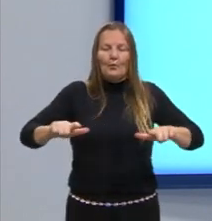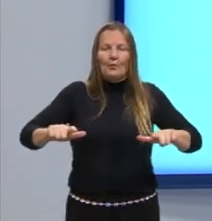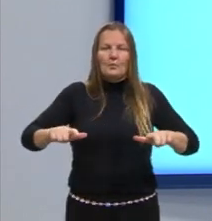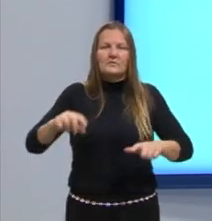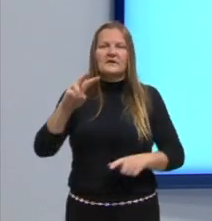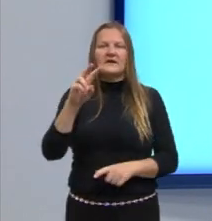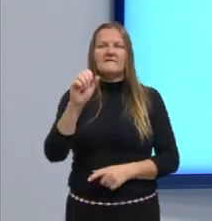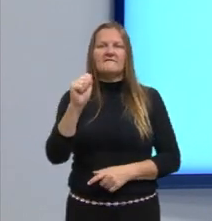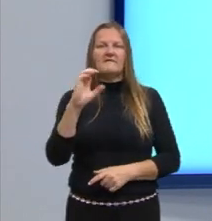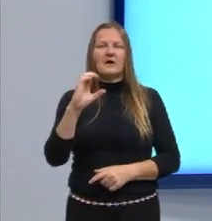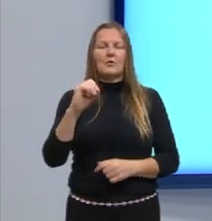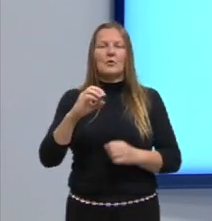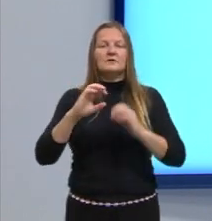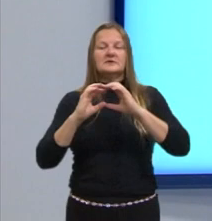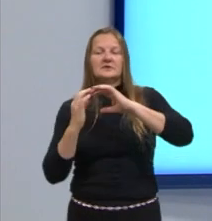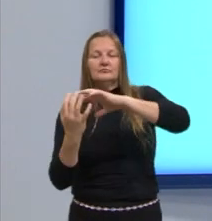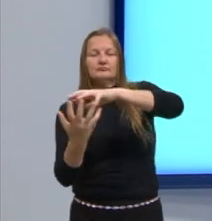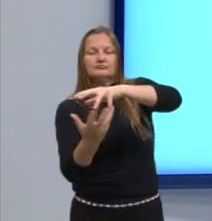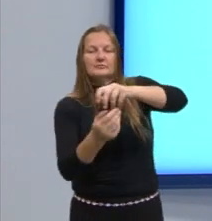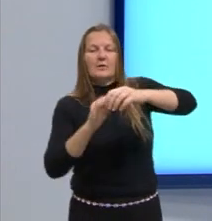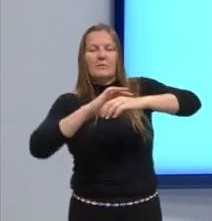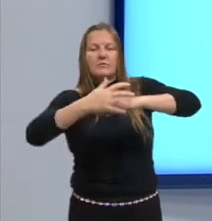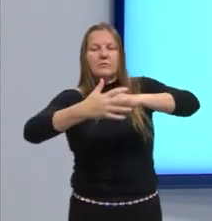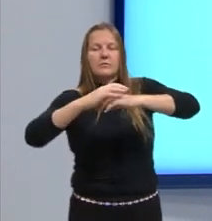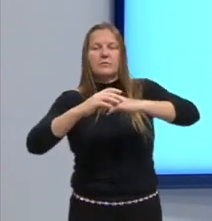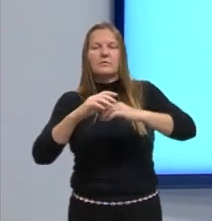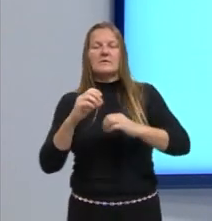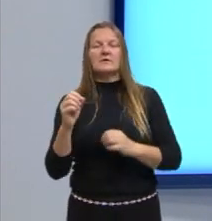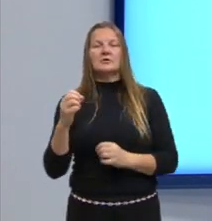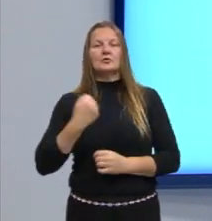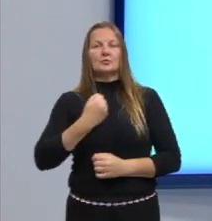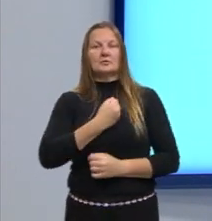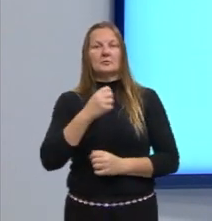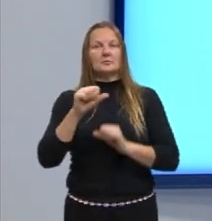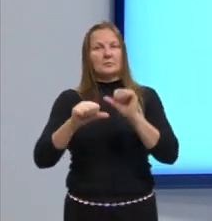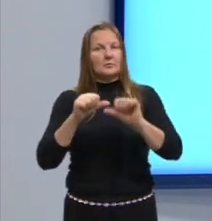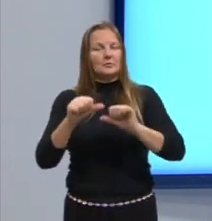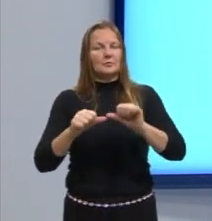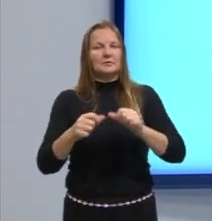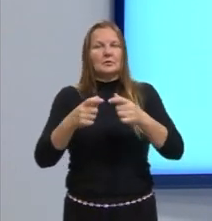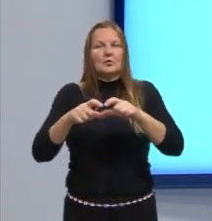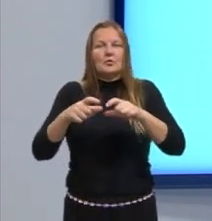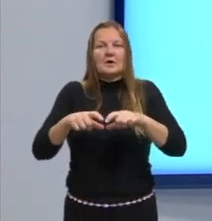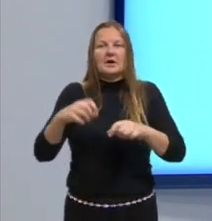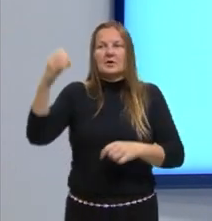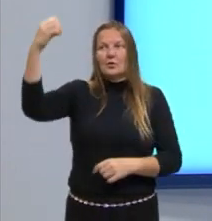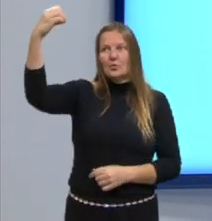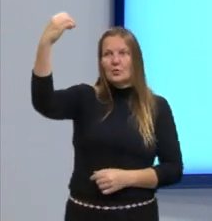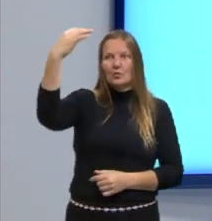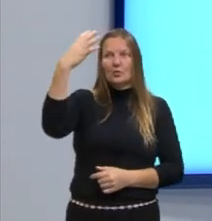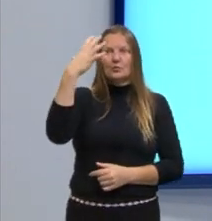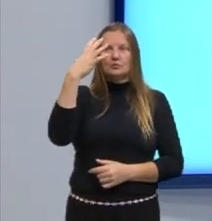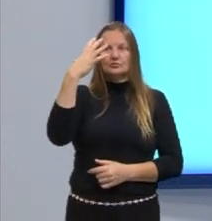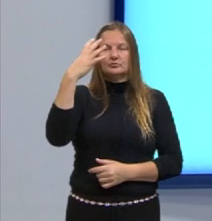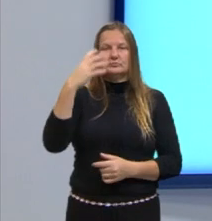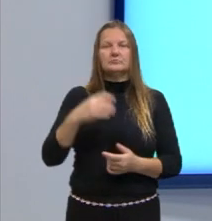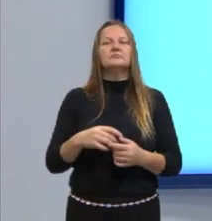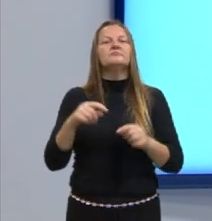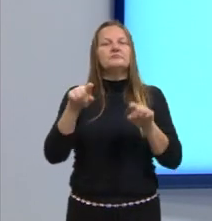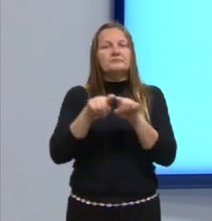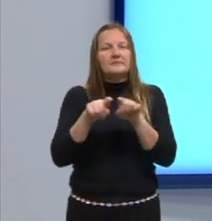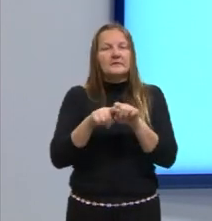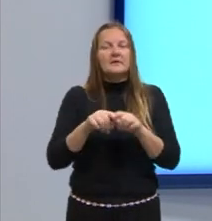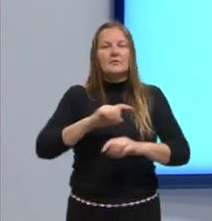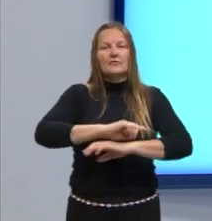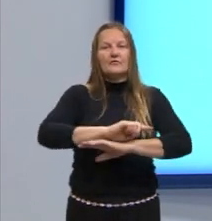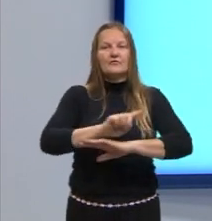atmosfera esse valor ele acaba caindo um pouco e depende do meio então que se que a luz tá transitando mas dentro desse